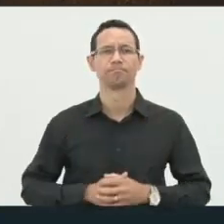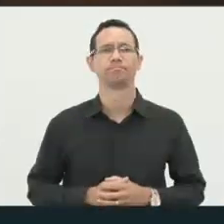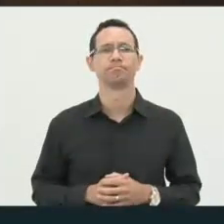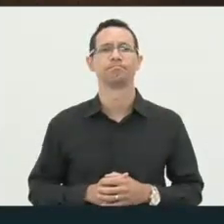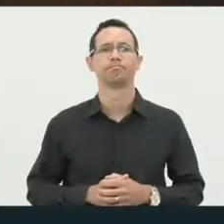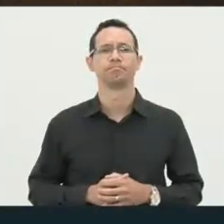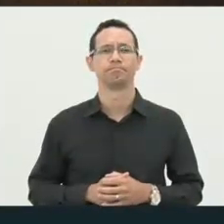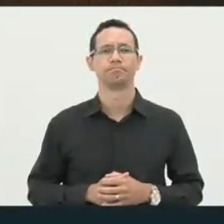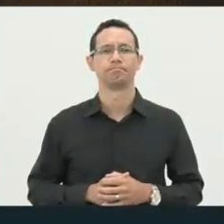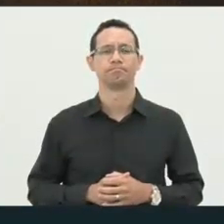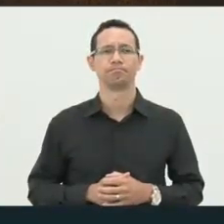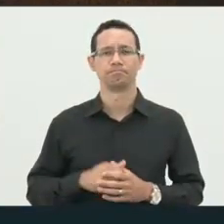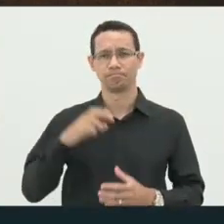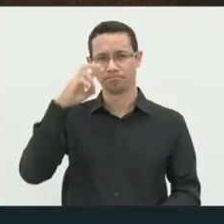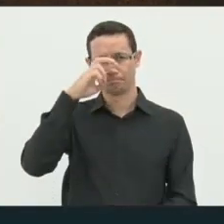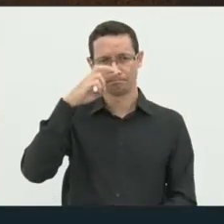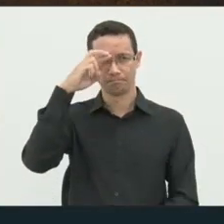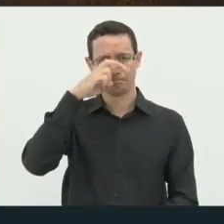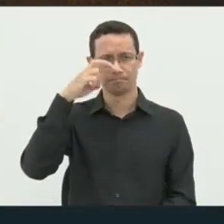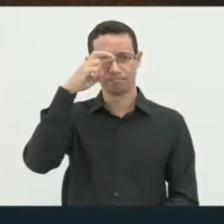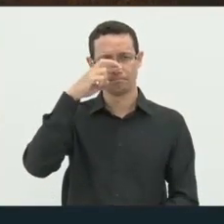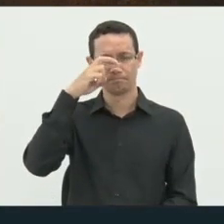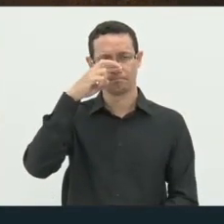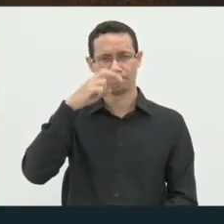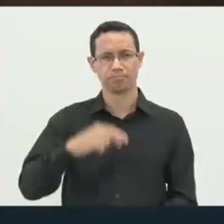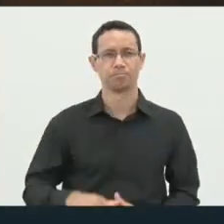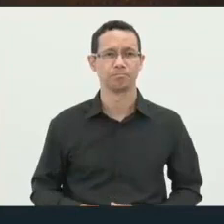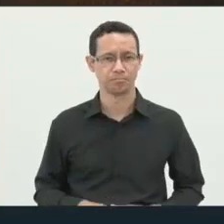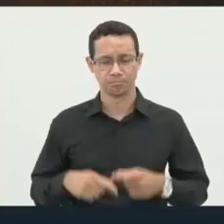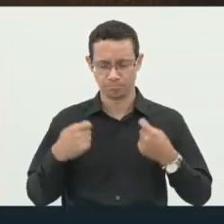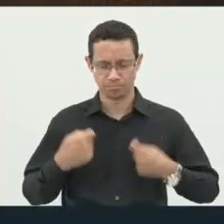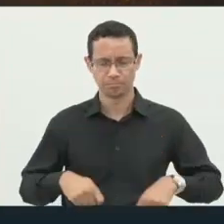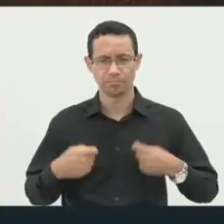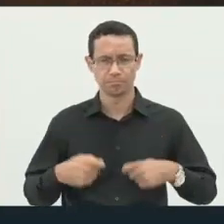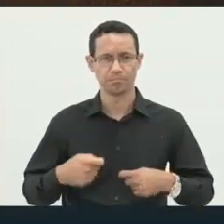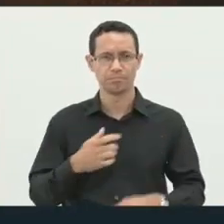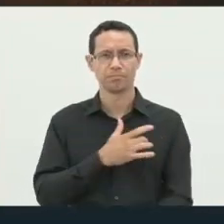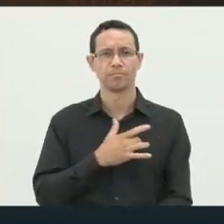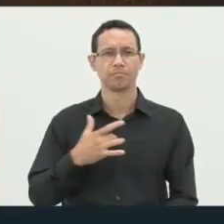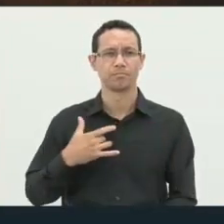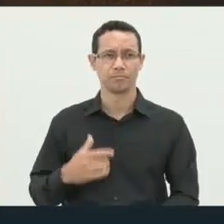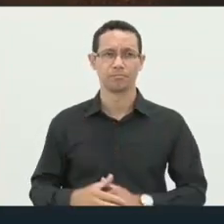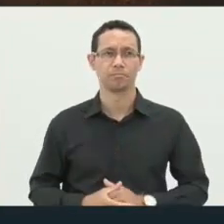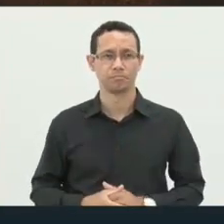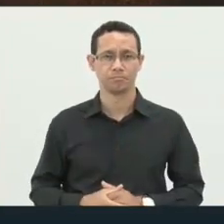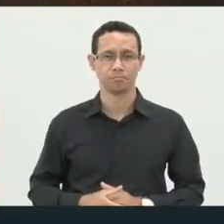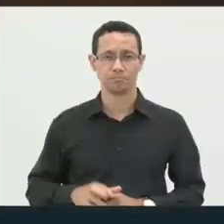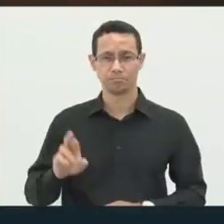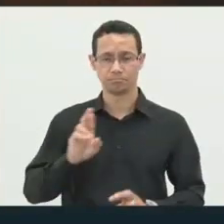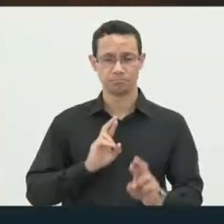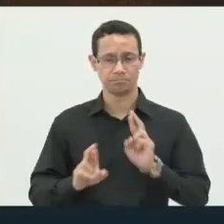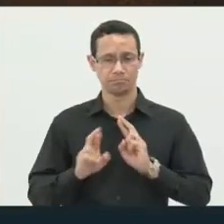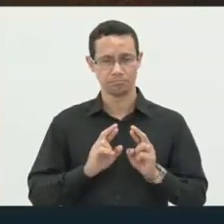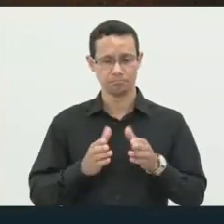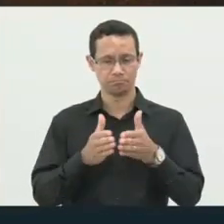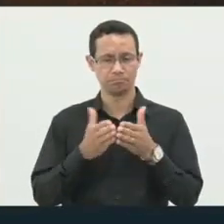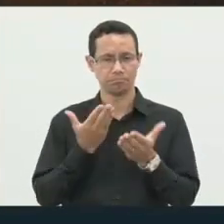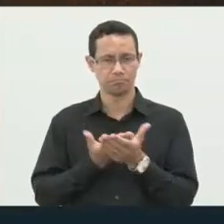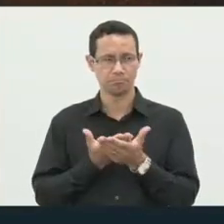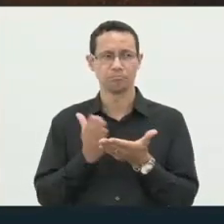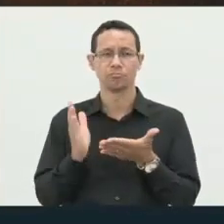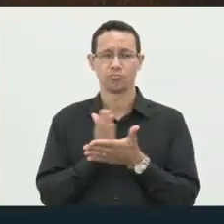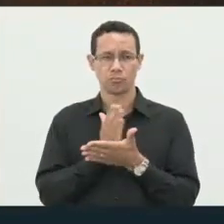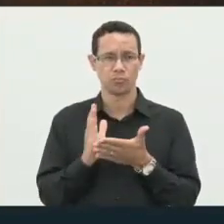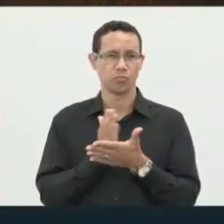essa fiscalização não é que a gente tem que fazer na parte da saúde é qual eu tive resposta de alguns requerimentos né e